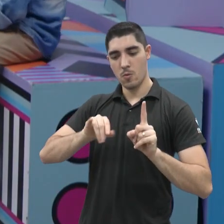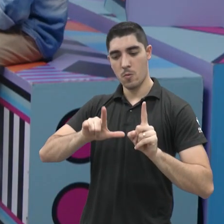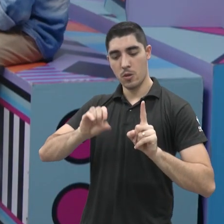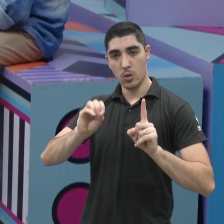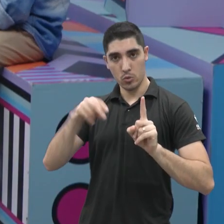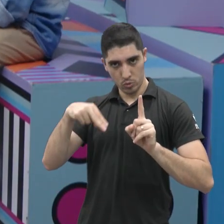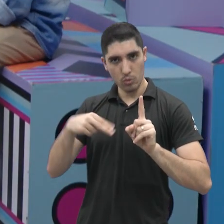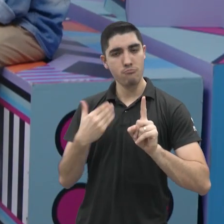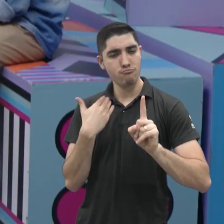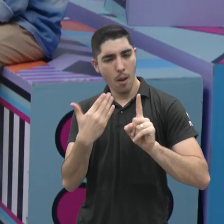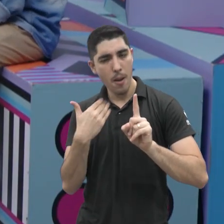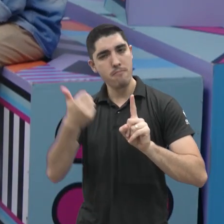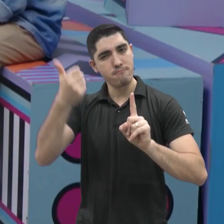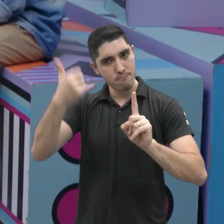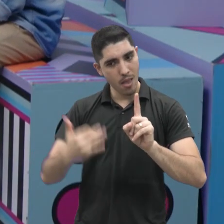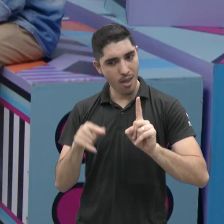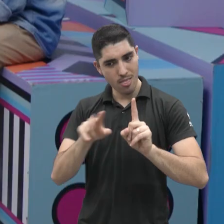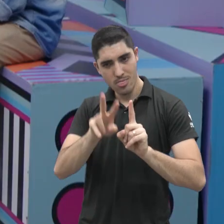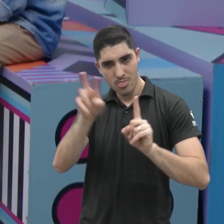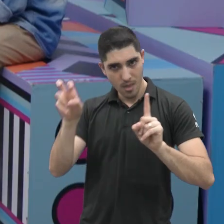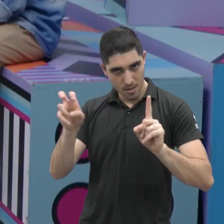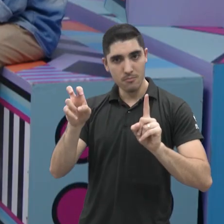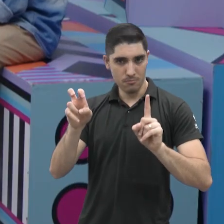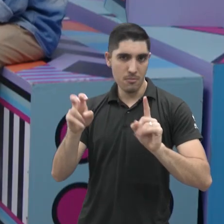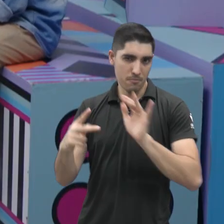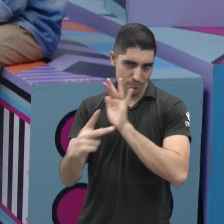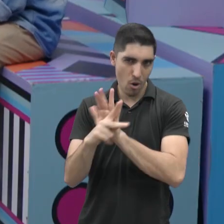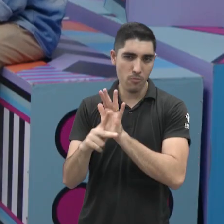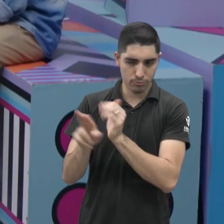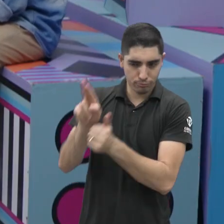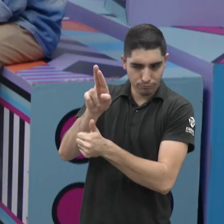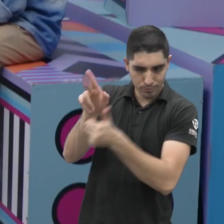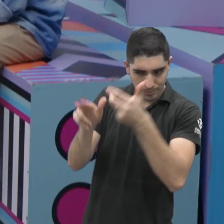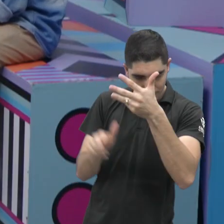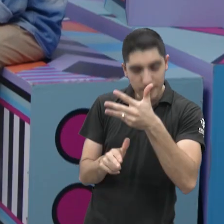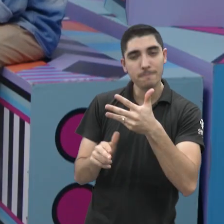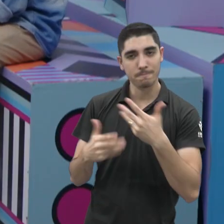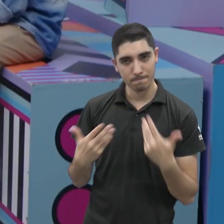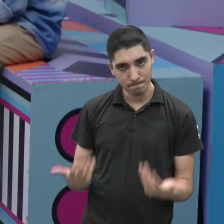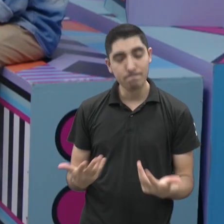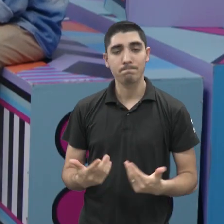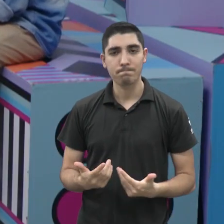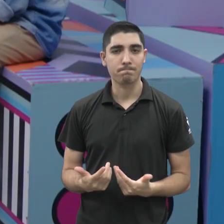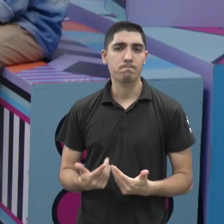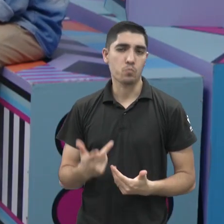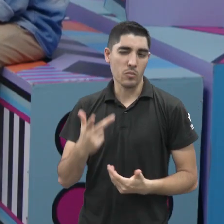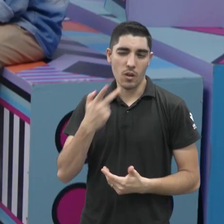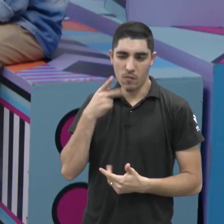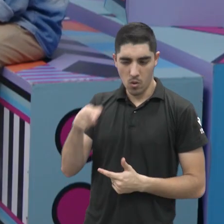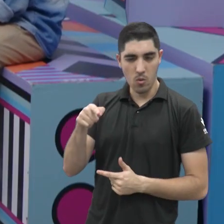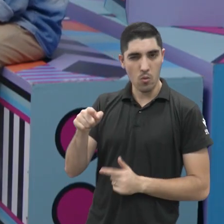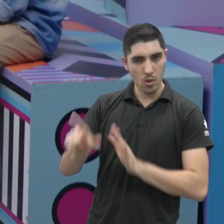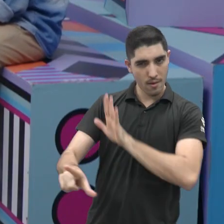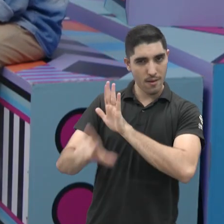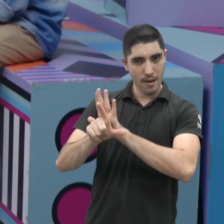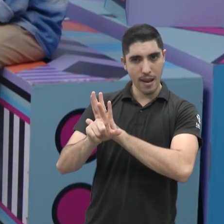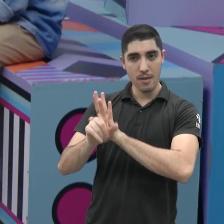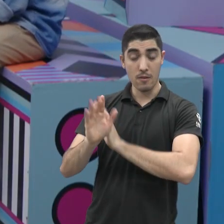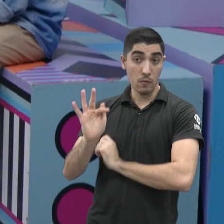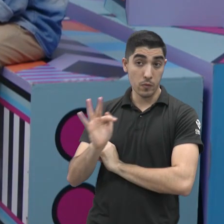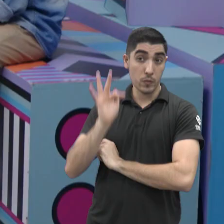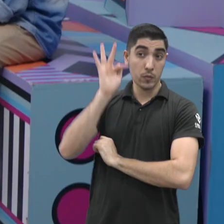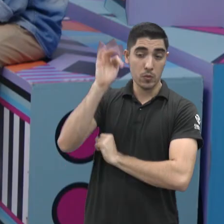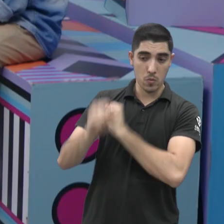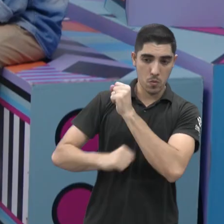sobre tudo isso que envolve o Marco Legal do Saneamento Básico, né, professor? A gente está falando de 2033,